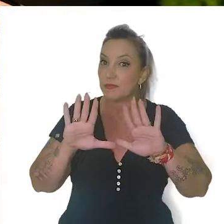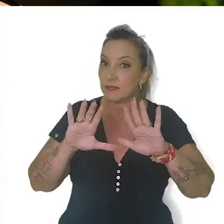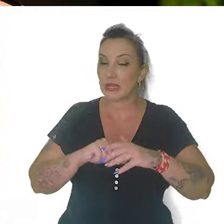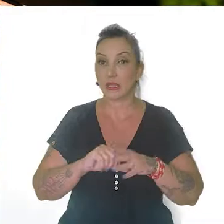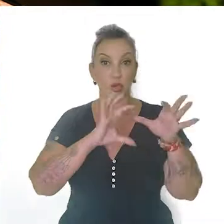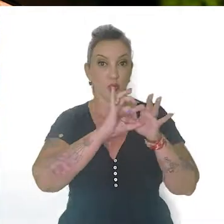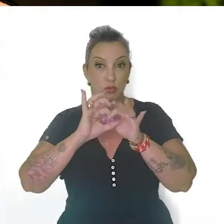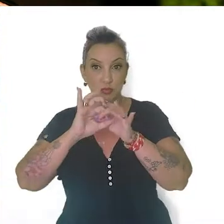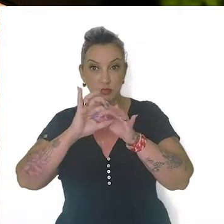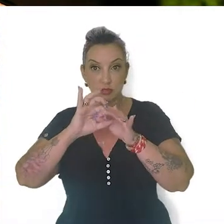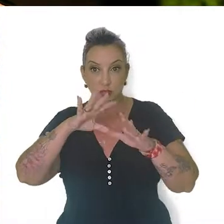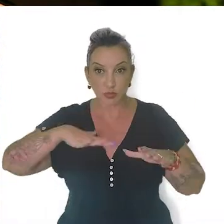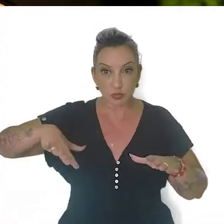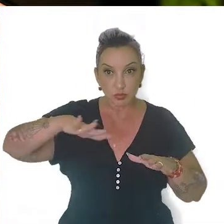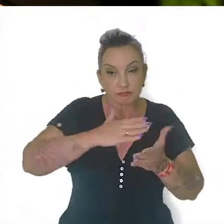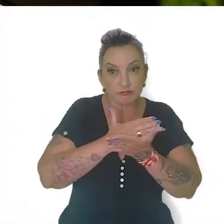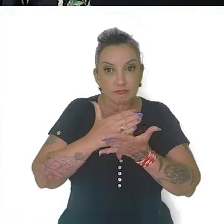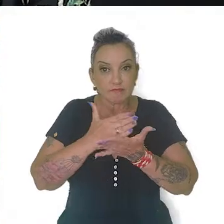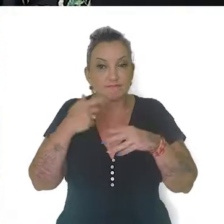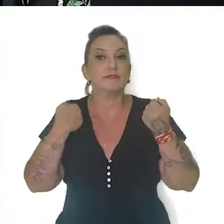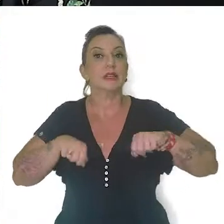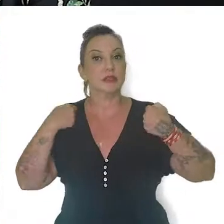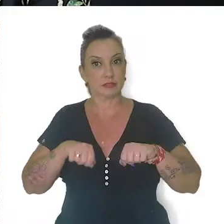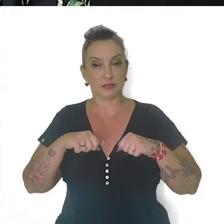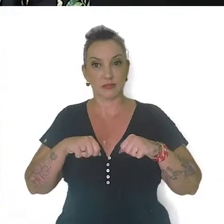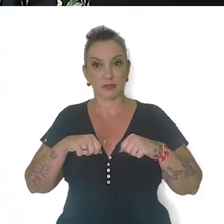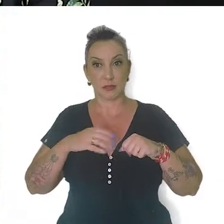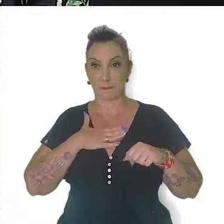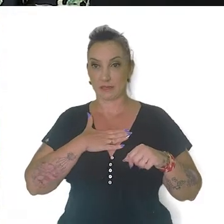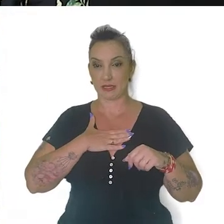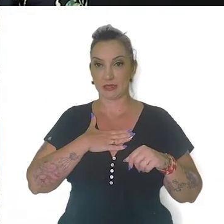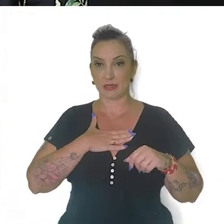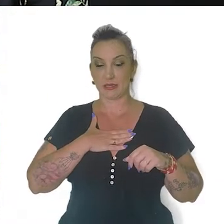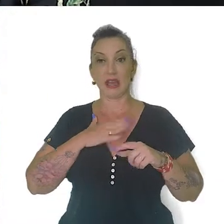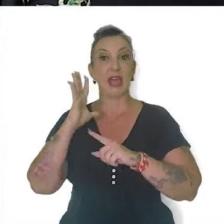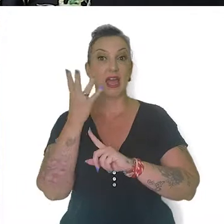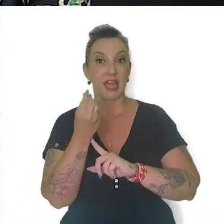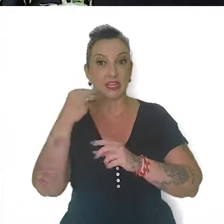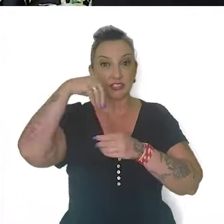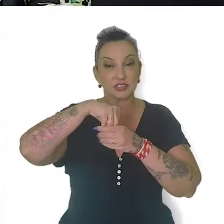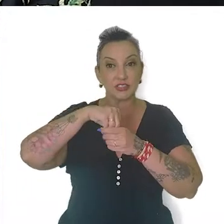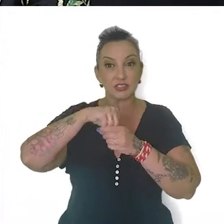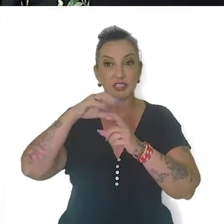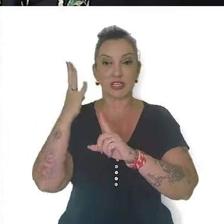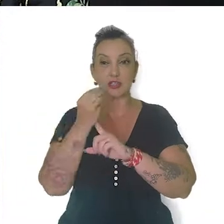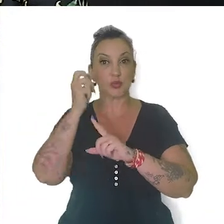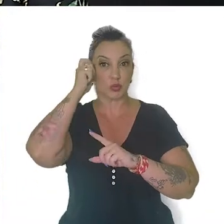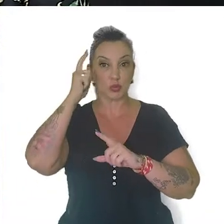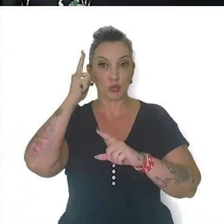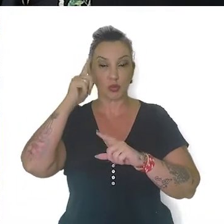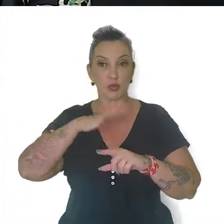Bom, o Conexões Urbanas, ele nasceu de uma necessidade minha como artista dentro da arte da